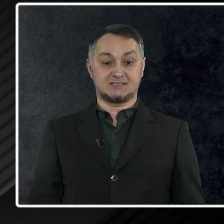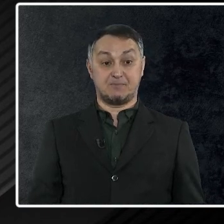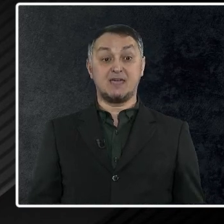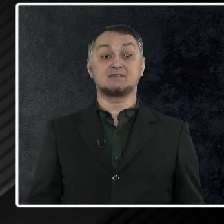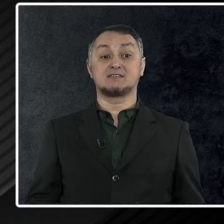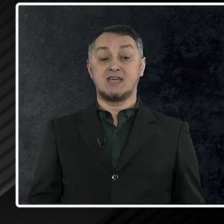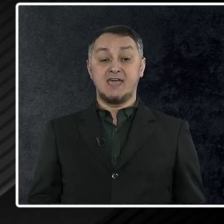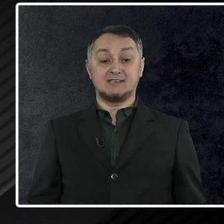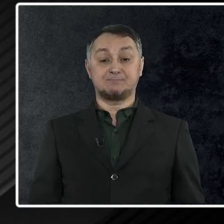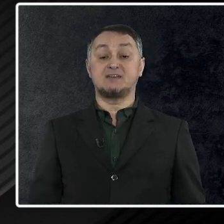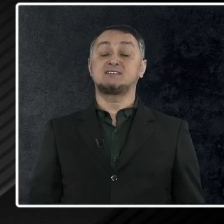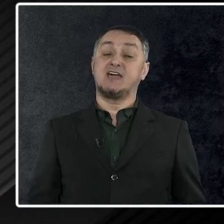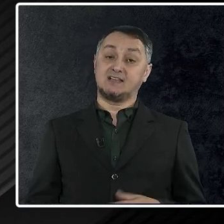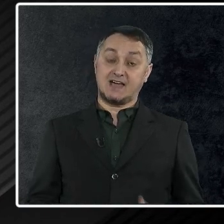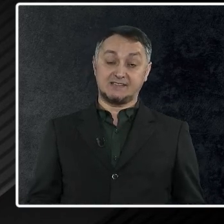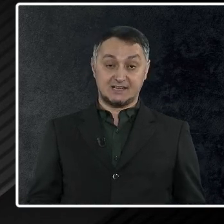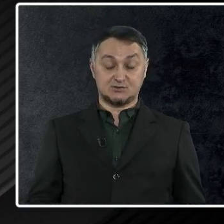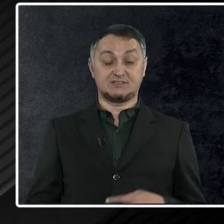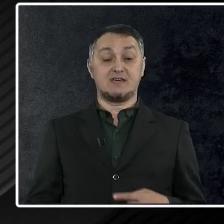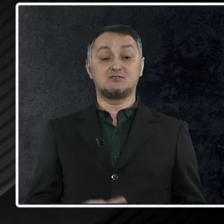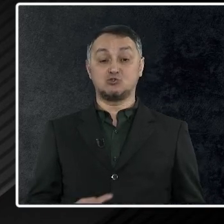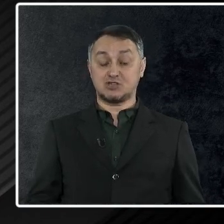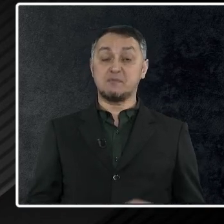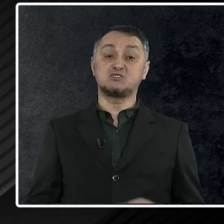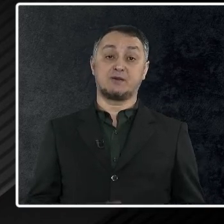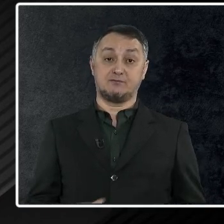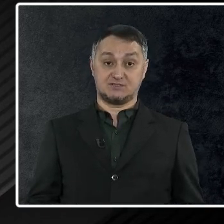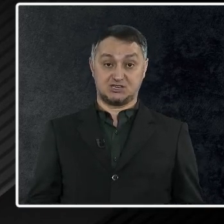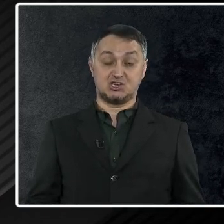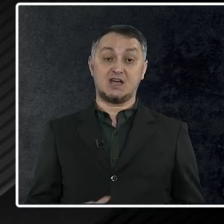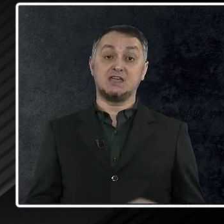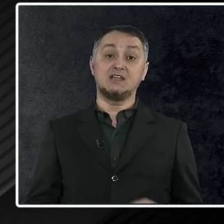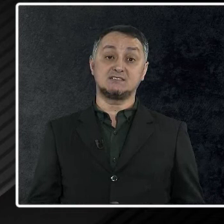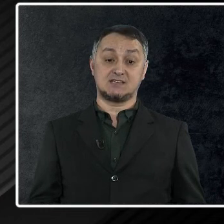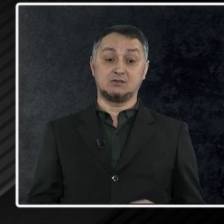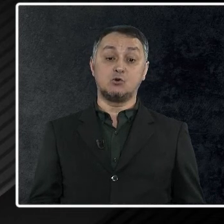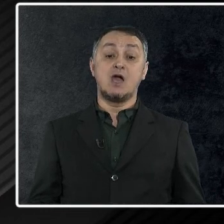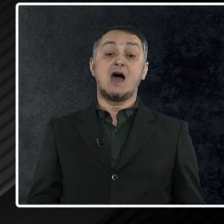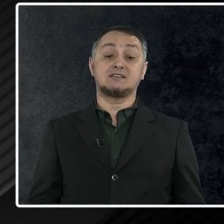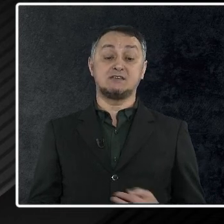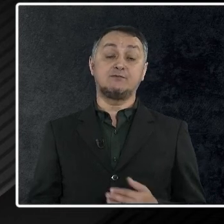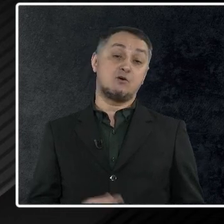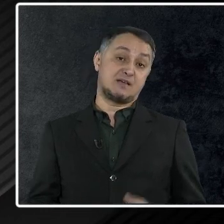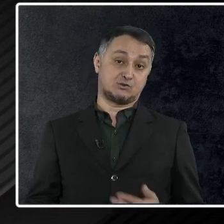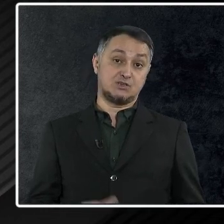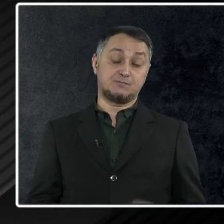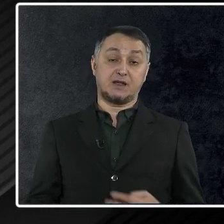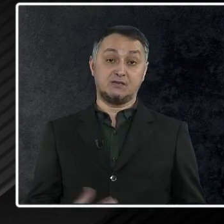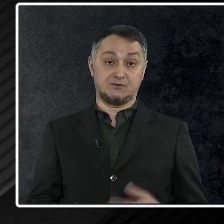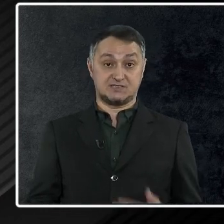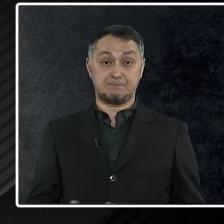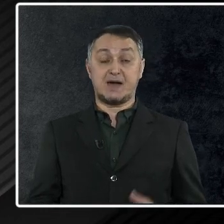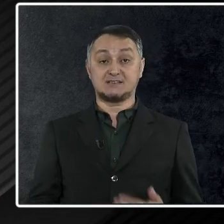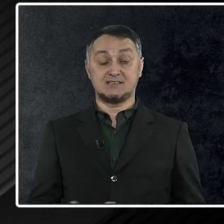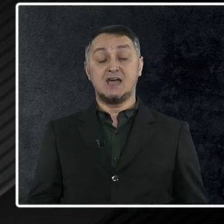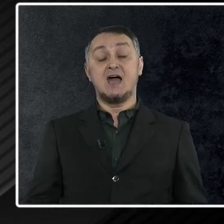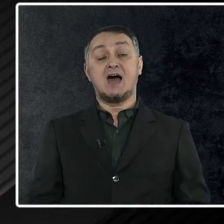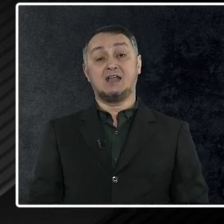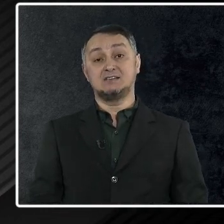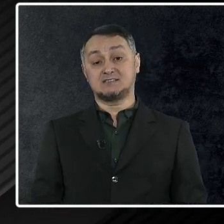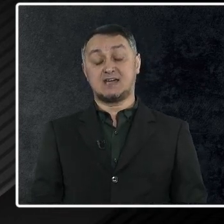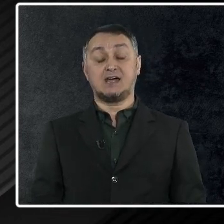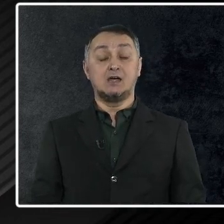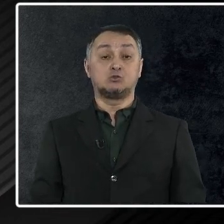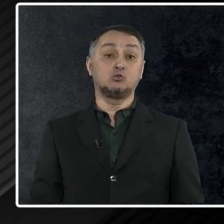e despesas, esse PCE Cadastro serve justamente para você já ir lançando as informações para que você passe